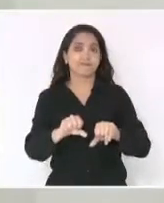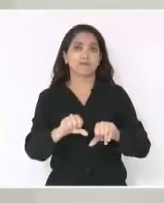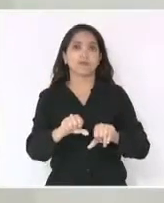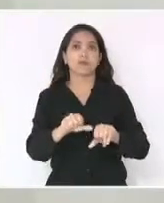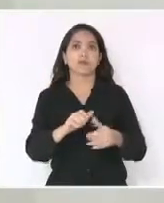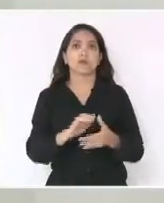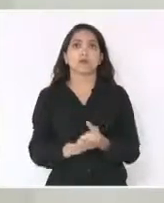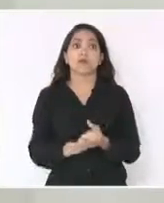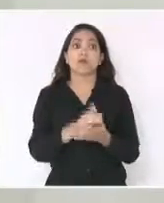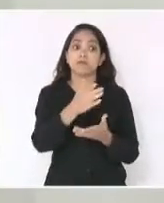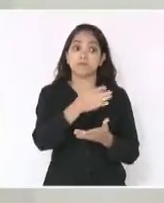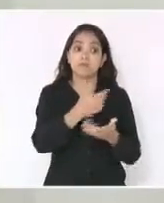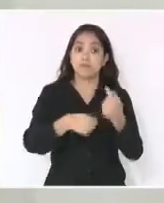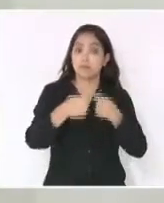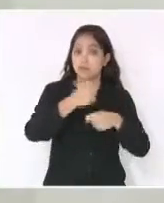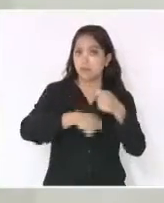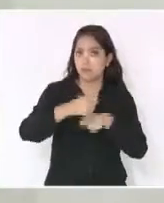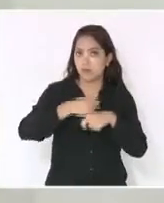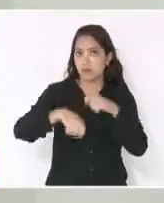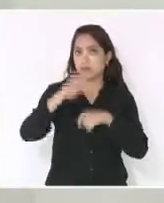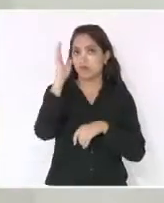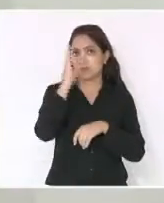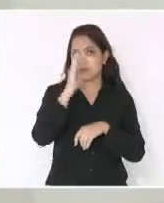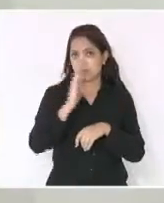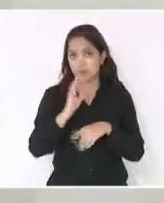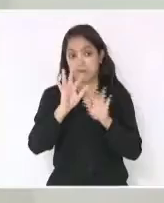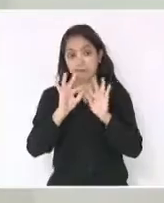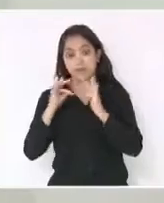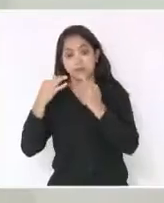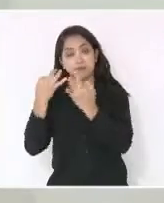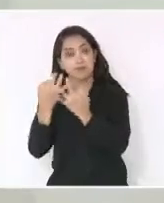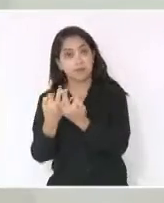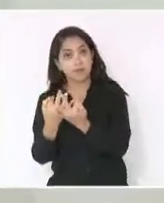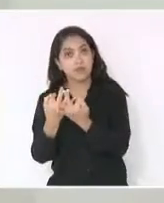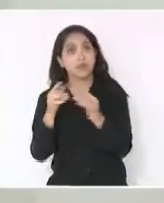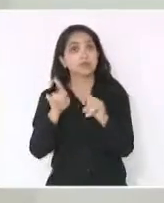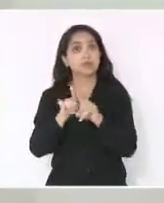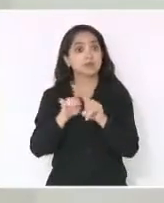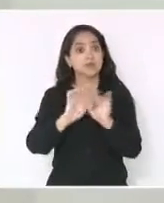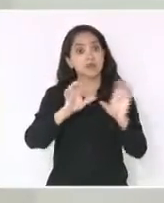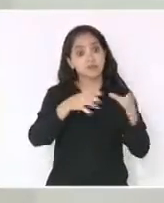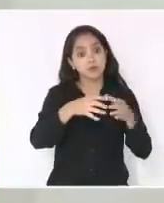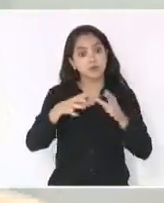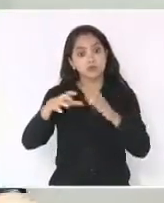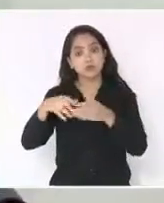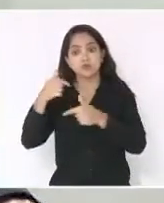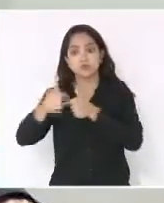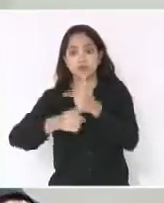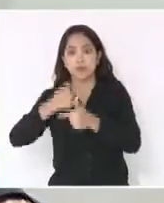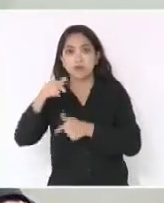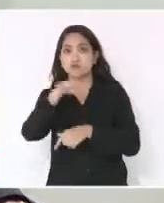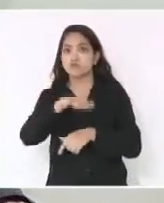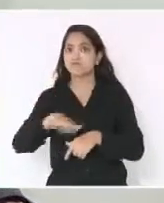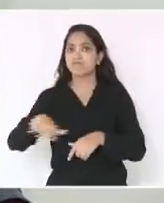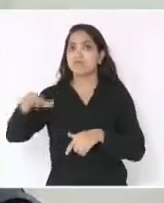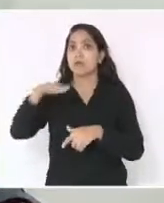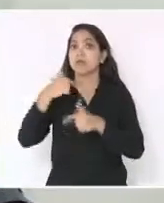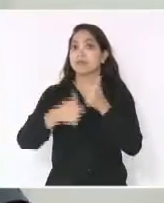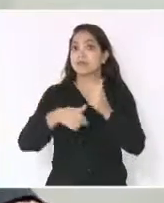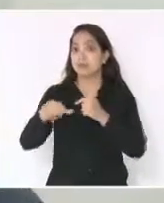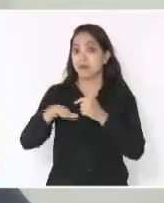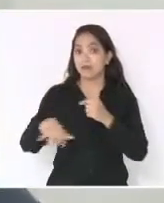para a economia brasileira para as famílias e para os trabalhadores de maneira geral que atua na água indústria então